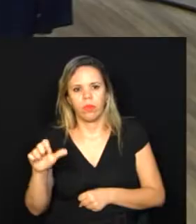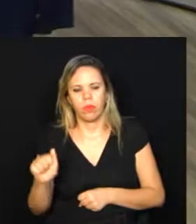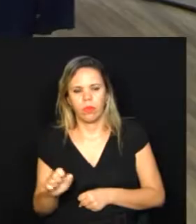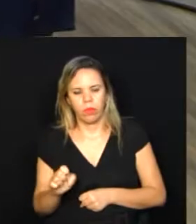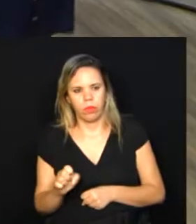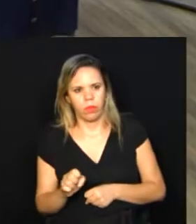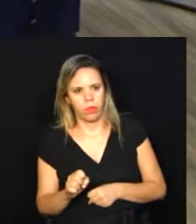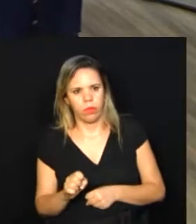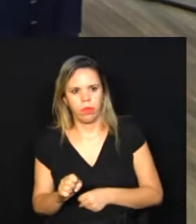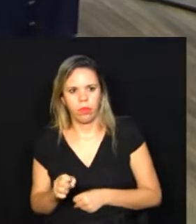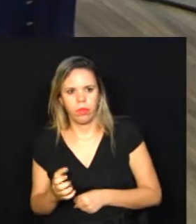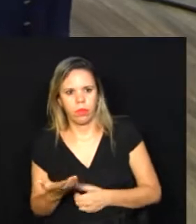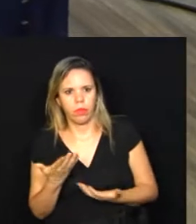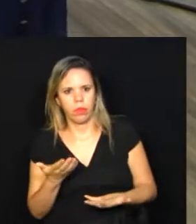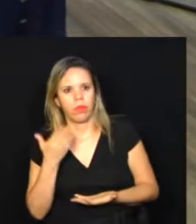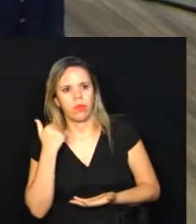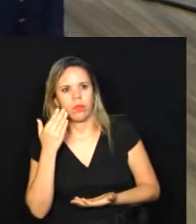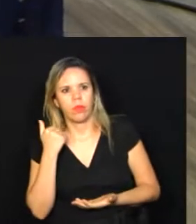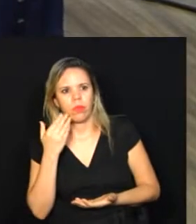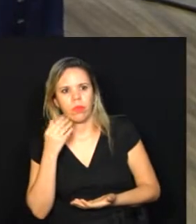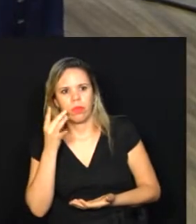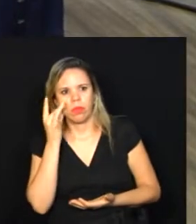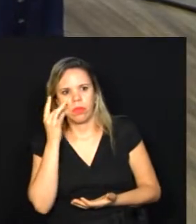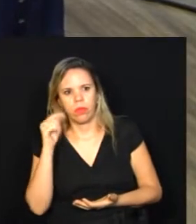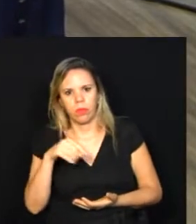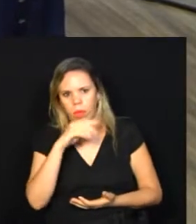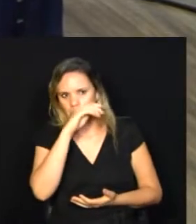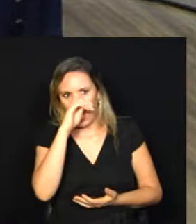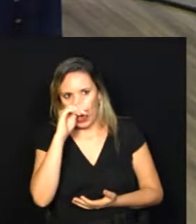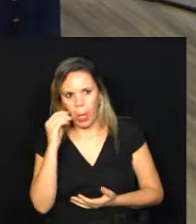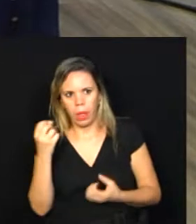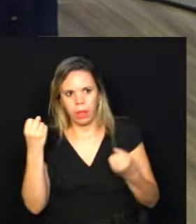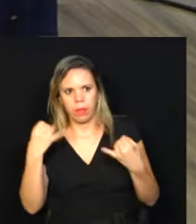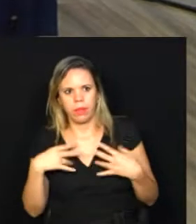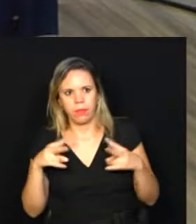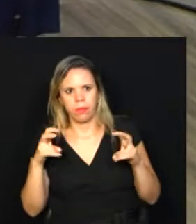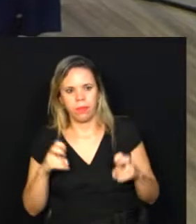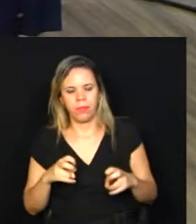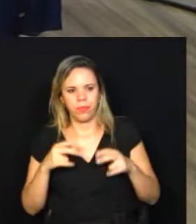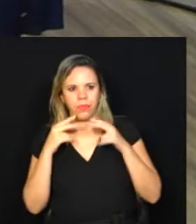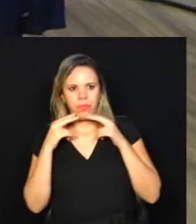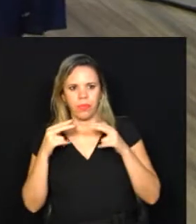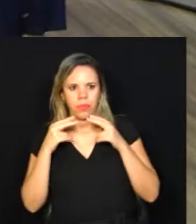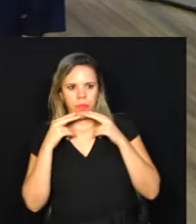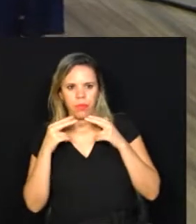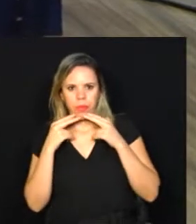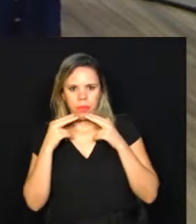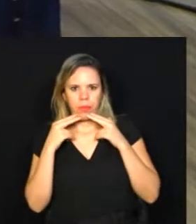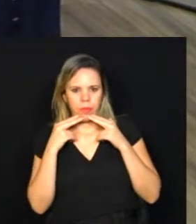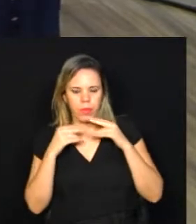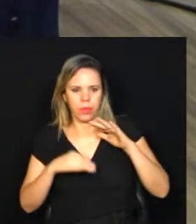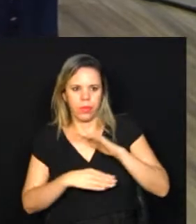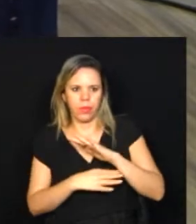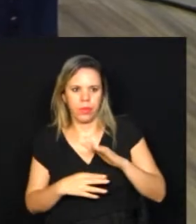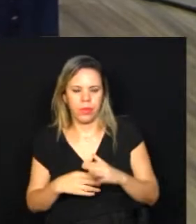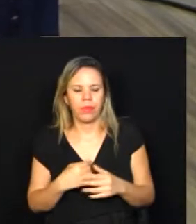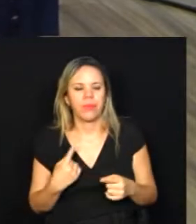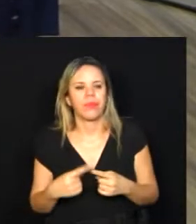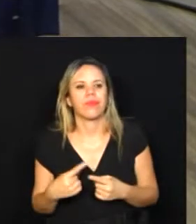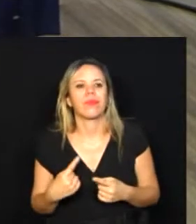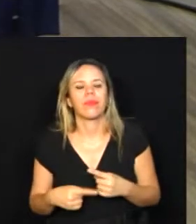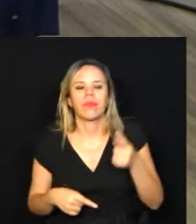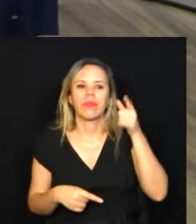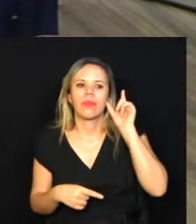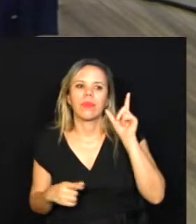um milagre eu quero aproveitar a sua presença aqui no estúdio para a gente falar sobre as notícias do Legislativo até